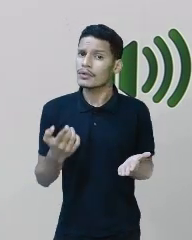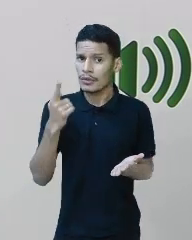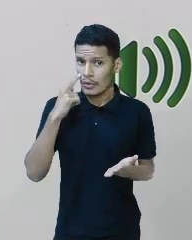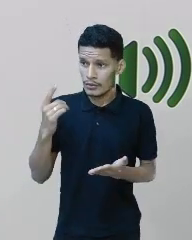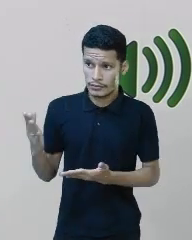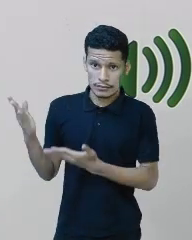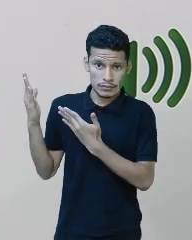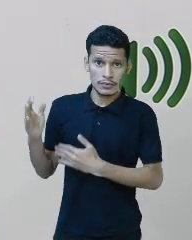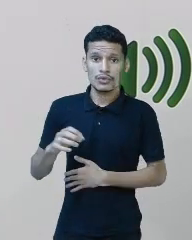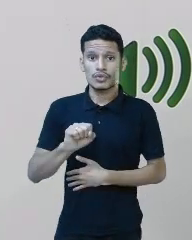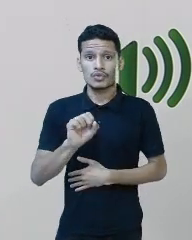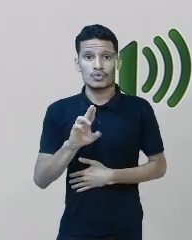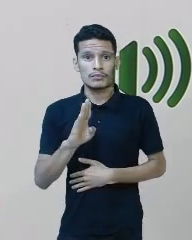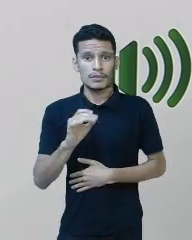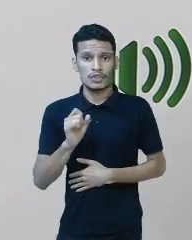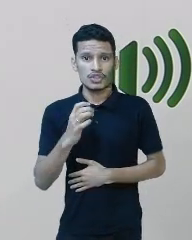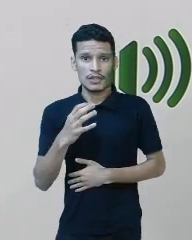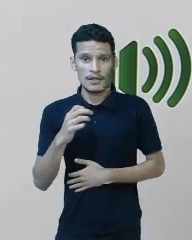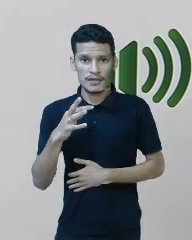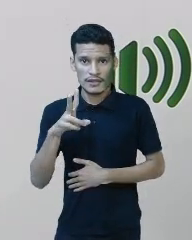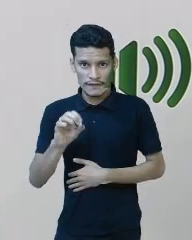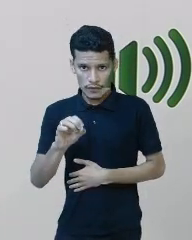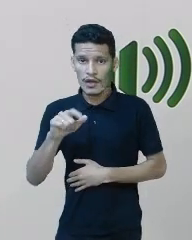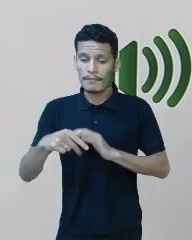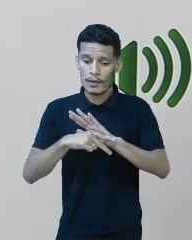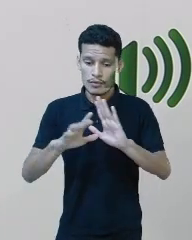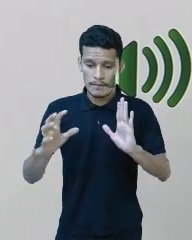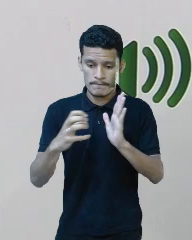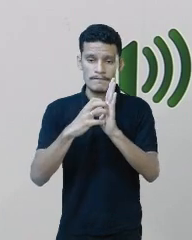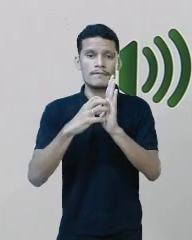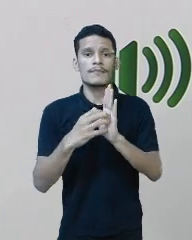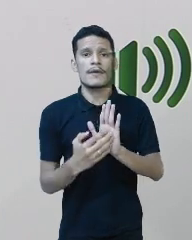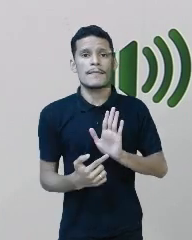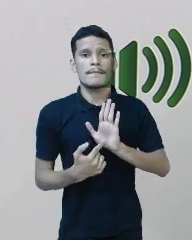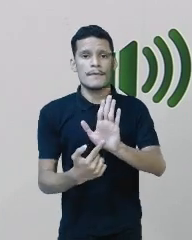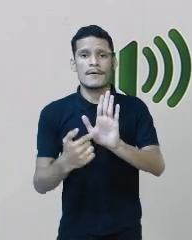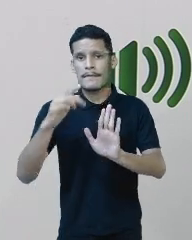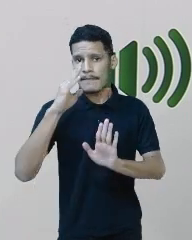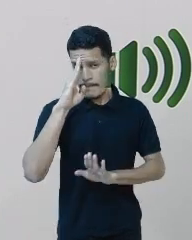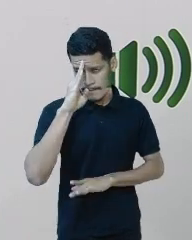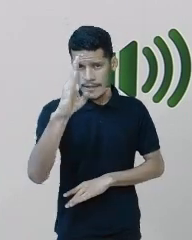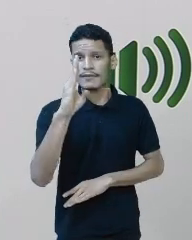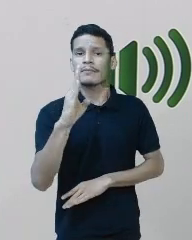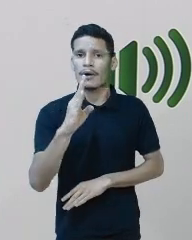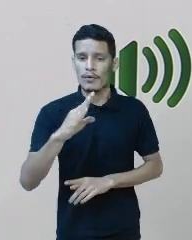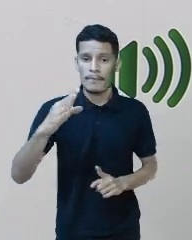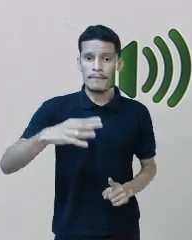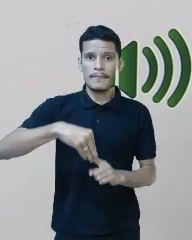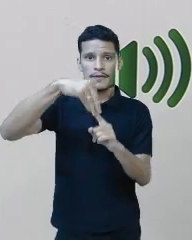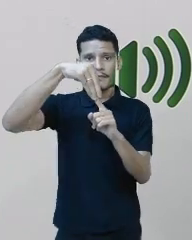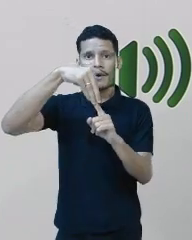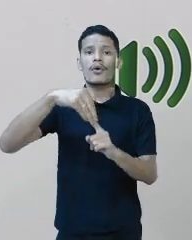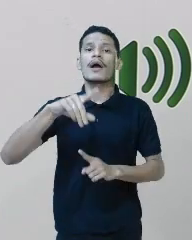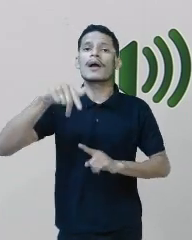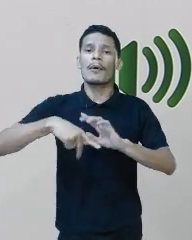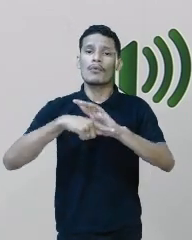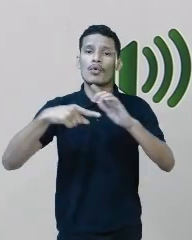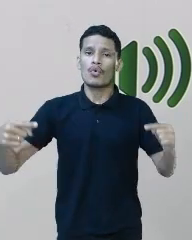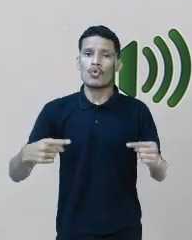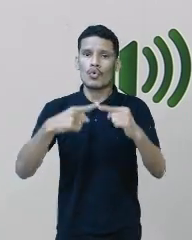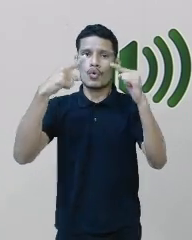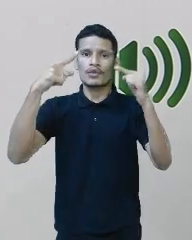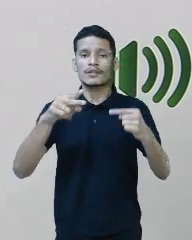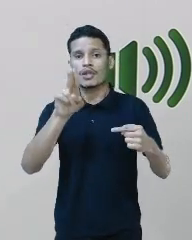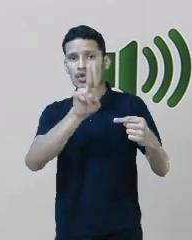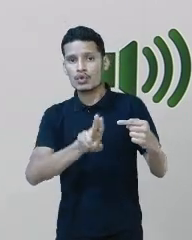o substantivo ele é o centro, ele é a palavra principal. Por isso que o nome chama concordância